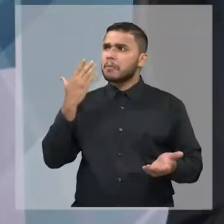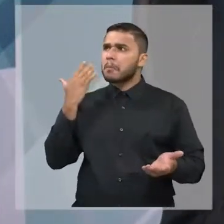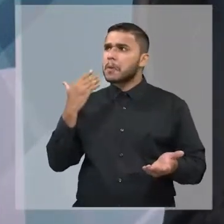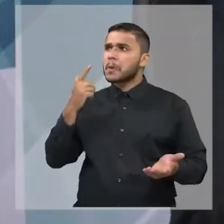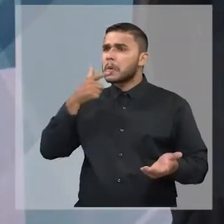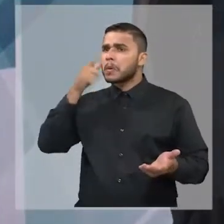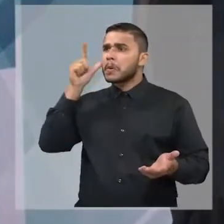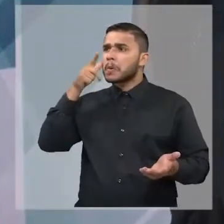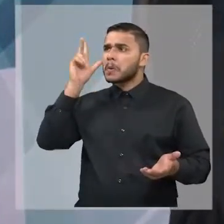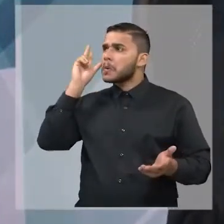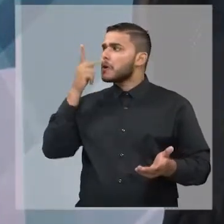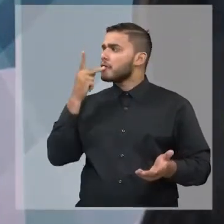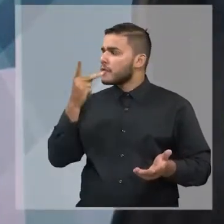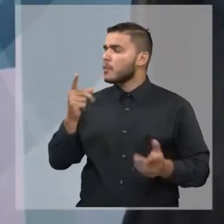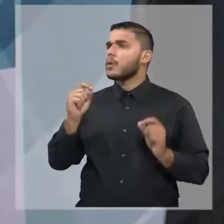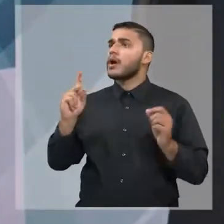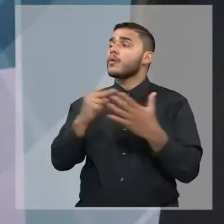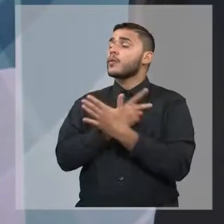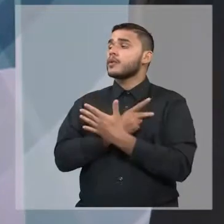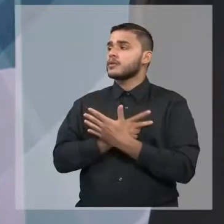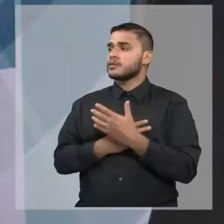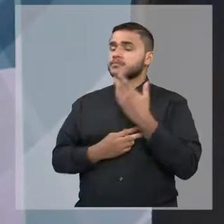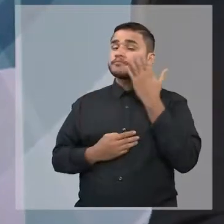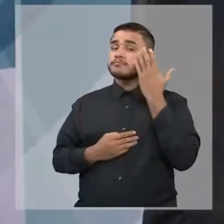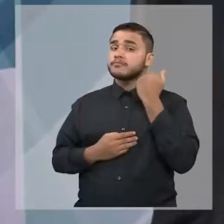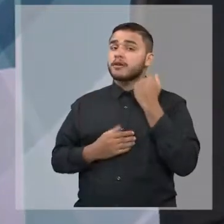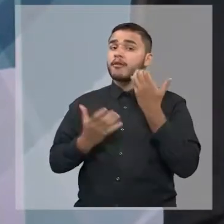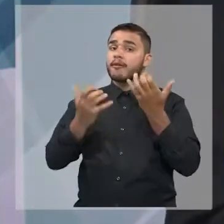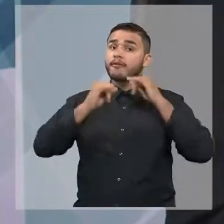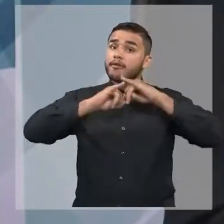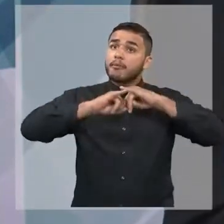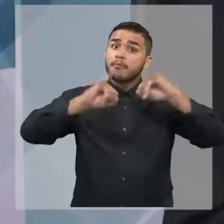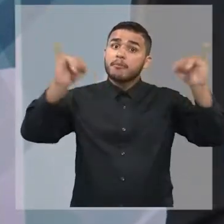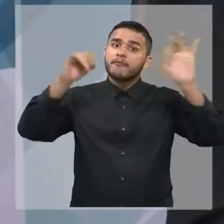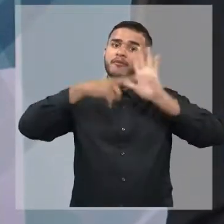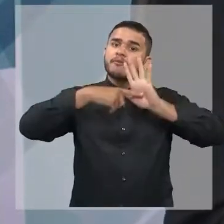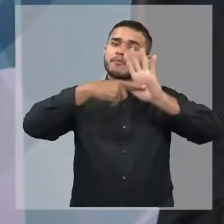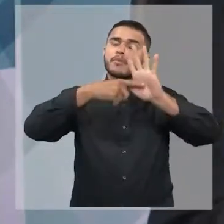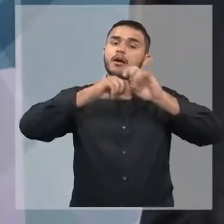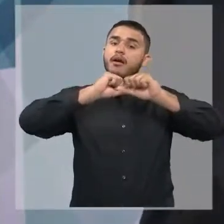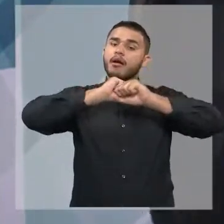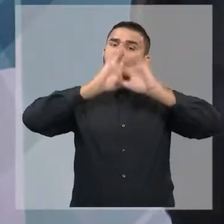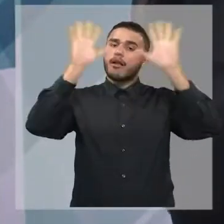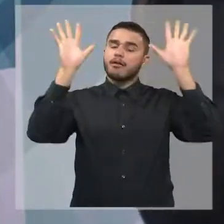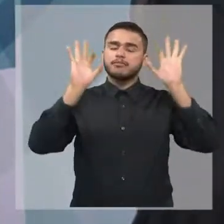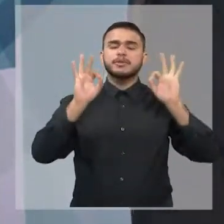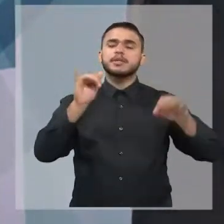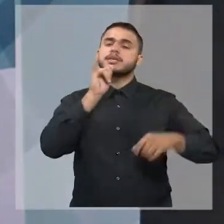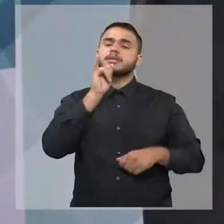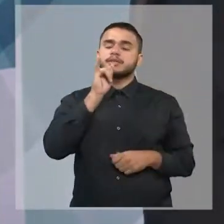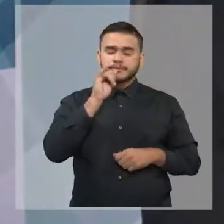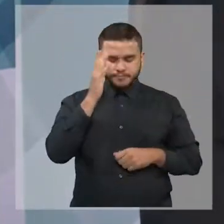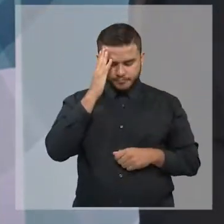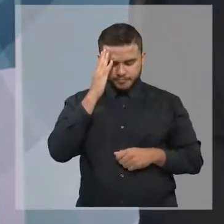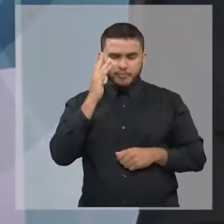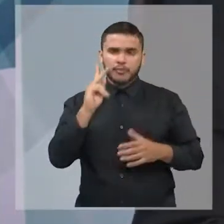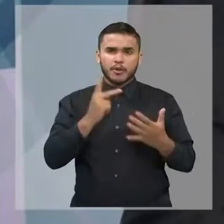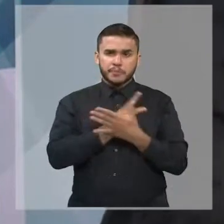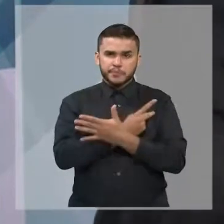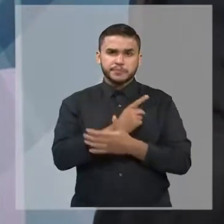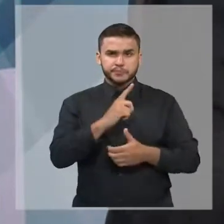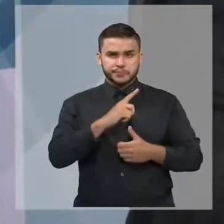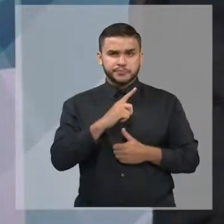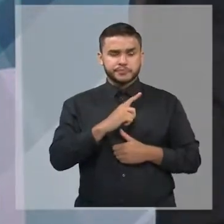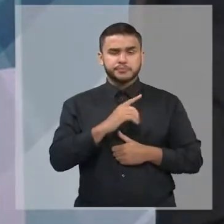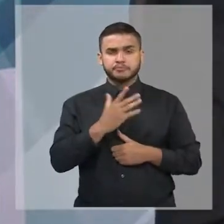de tentar esclarecer, ou seja, eles colocaram uma situação que,